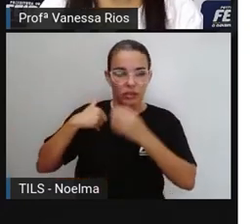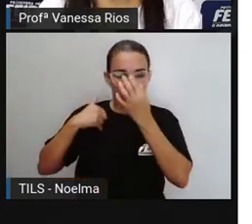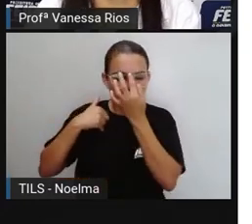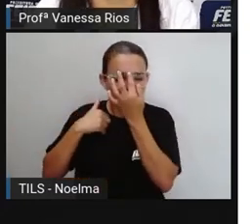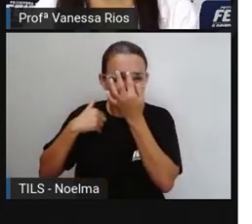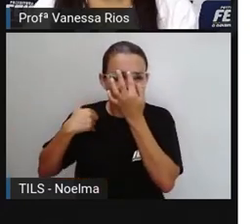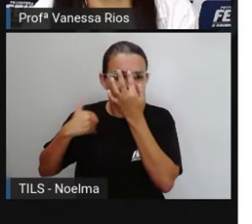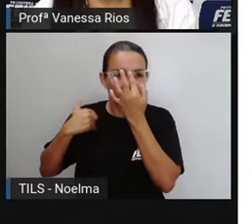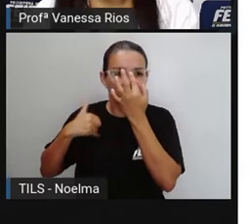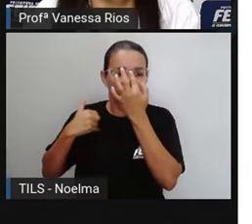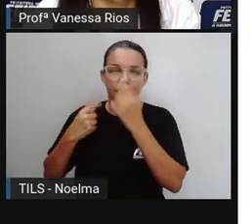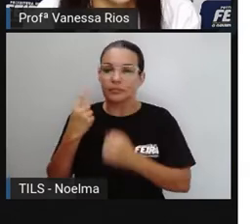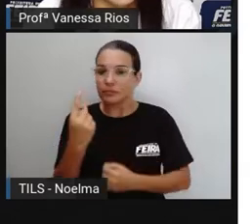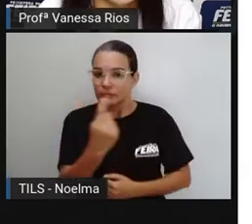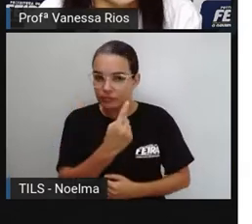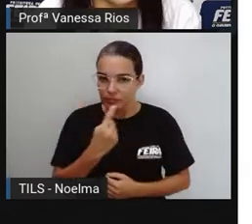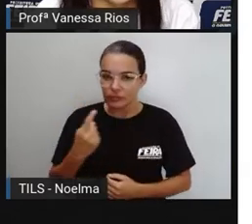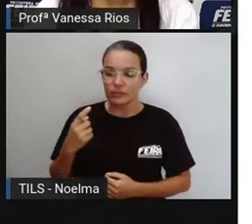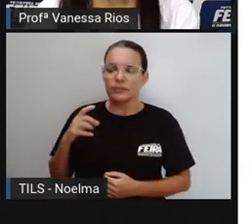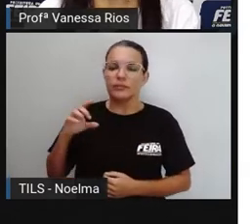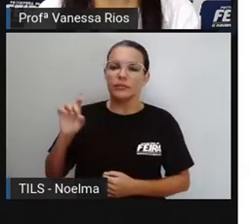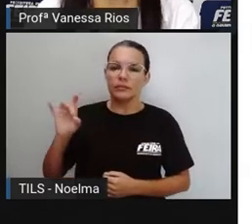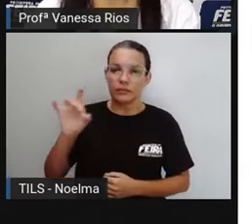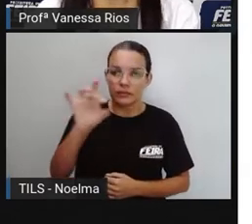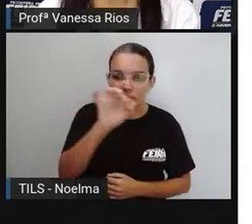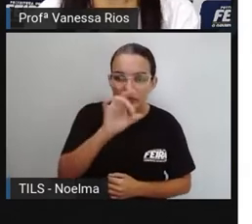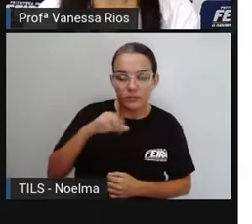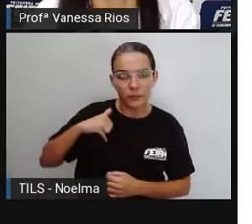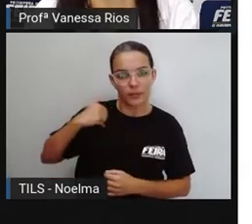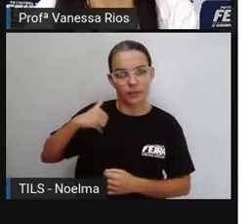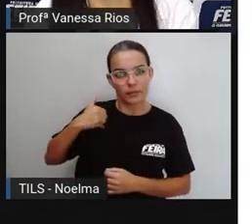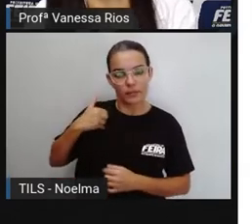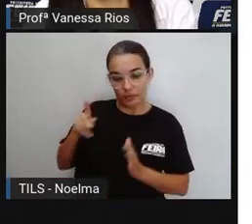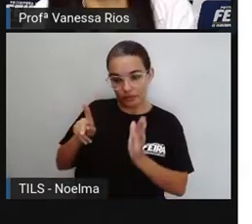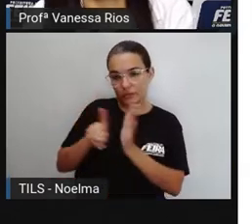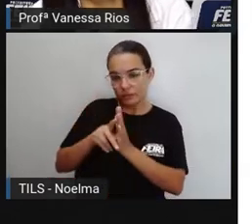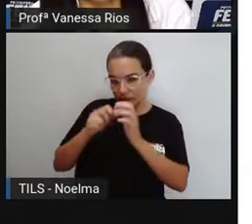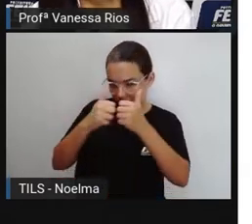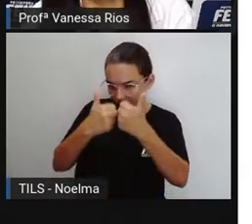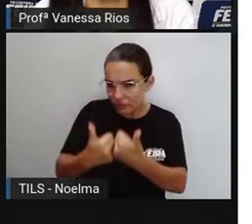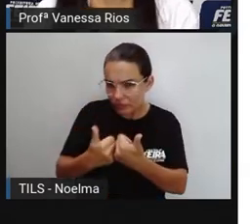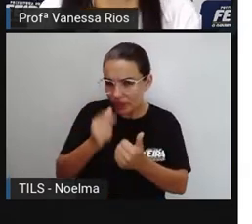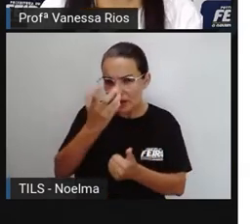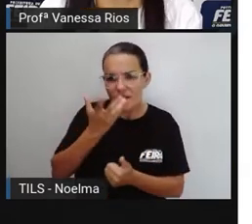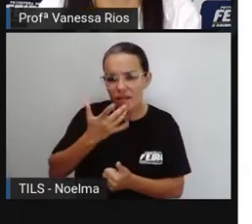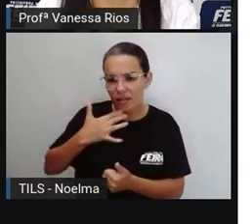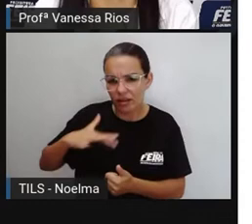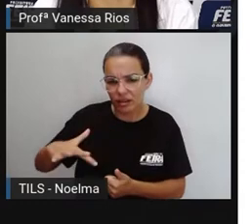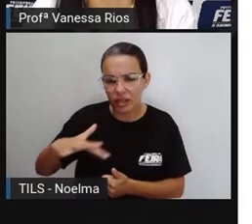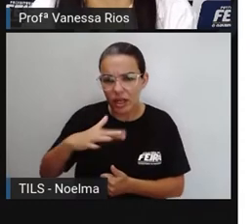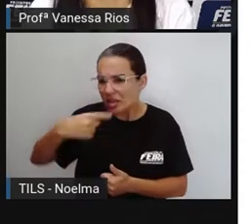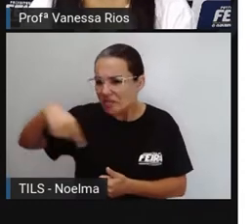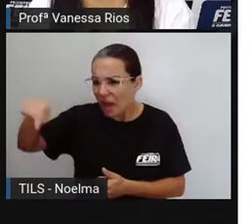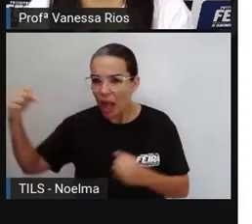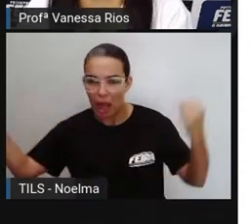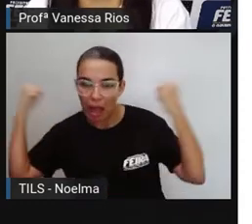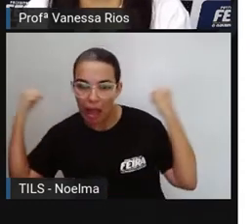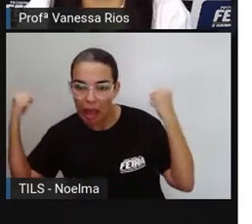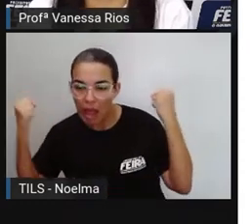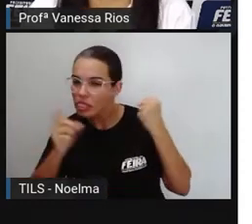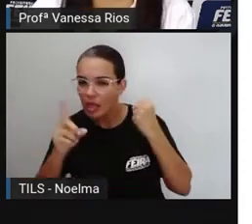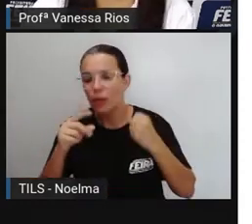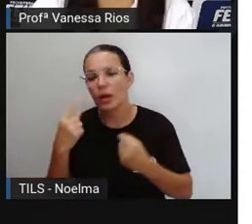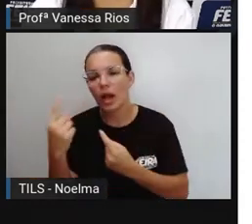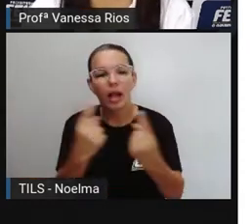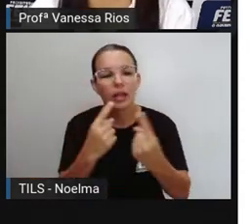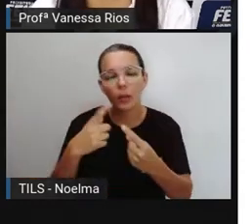que são organizadas, né, para cada idade, que são produtivas para cada idade aí tem o seu tipo de